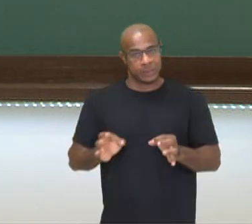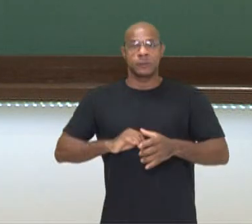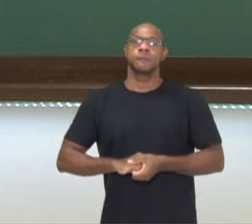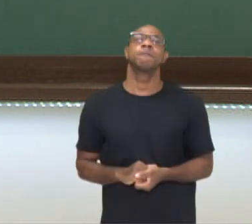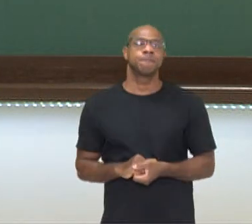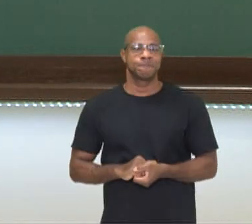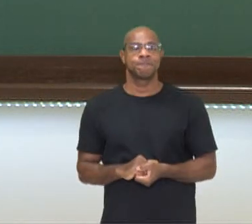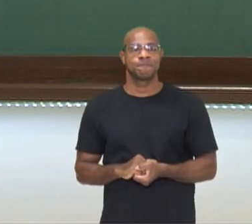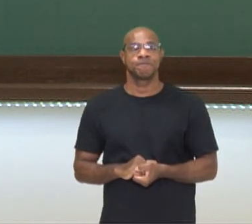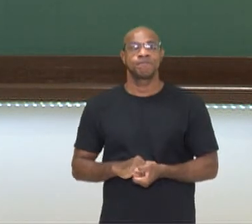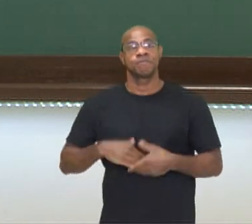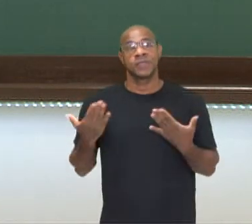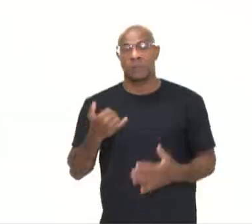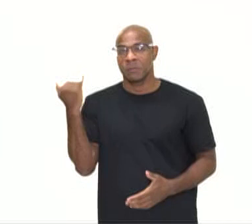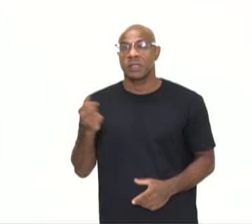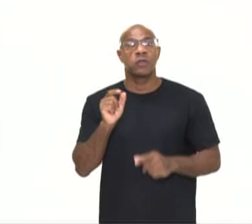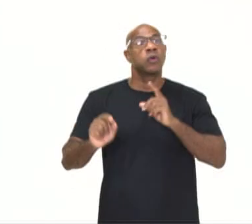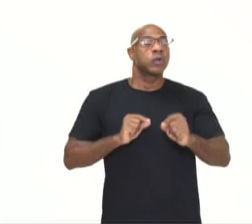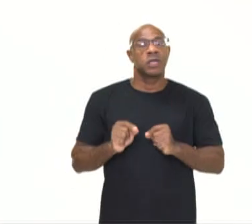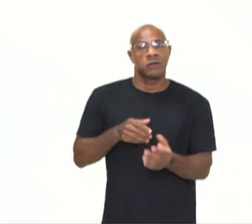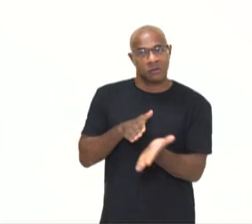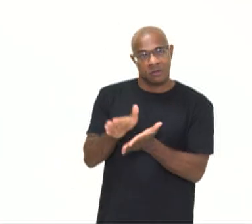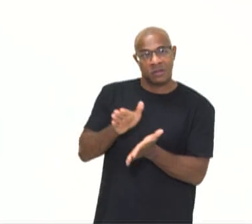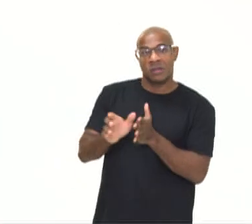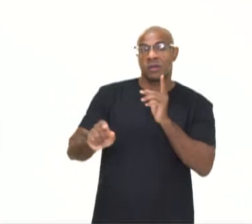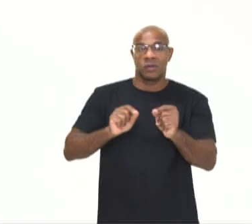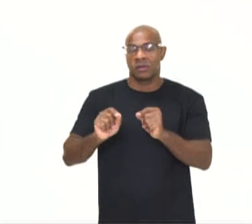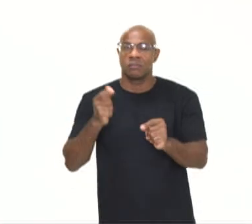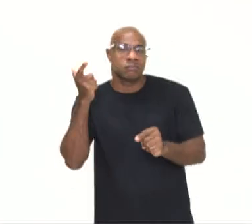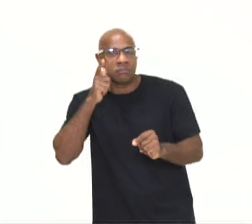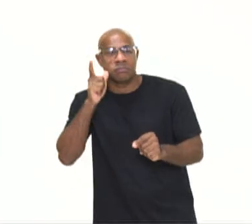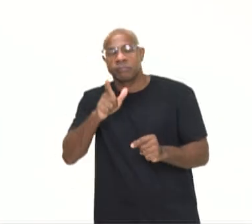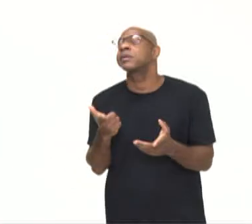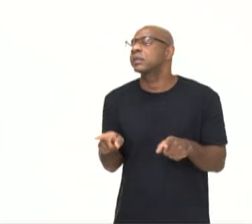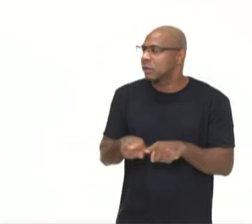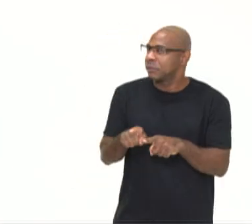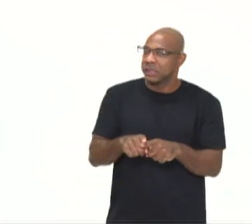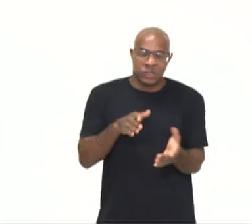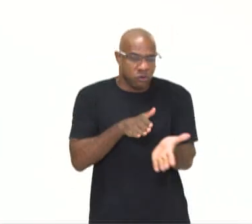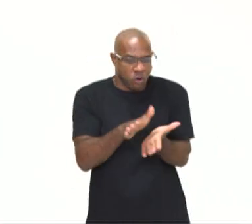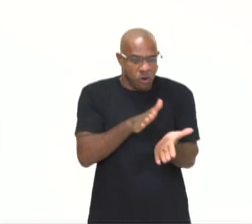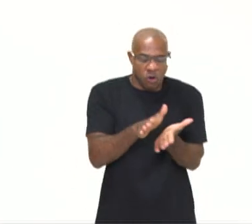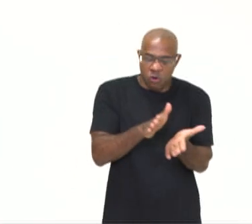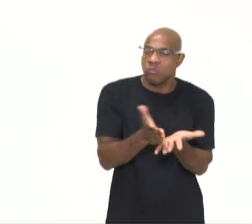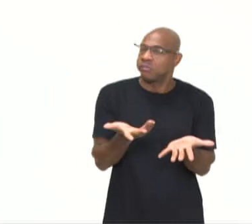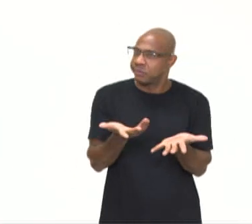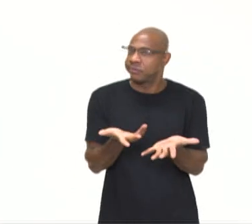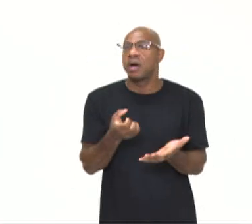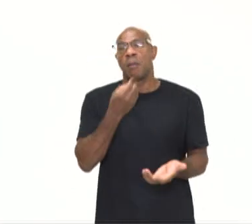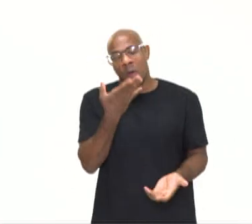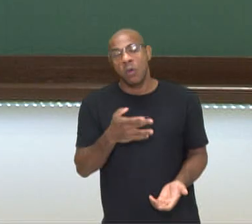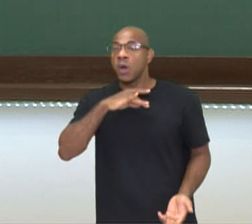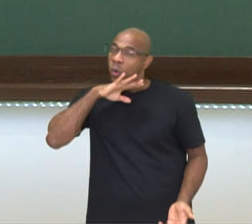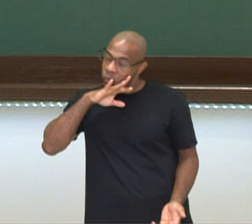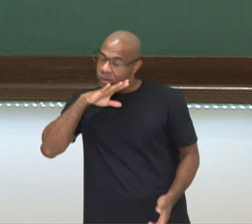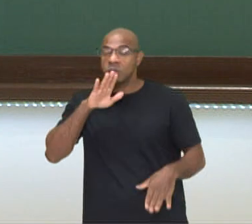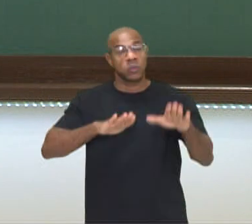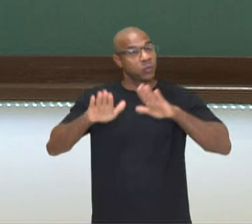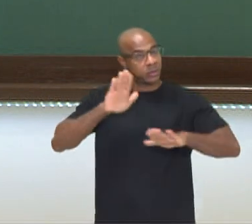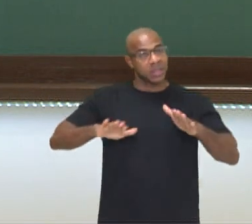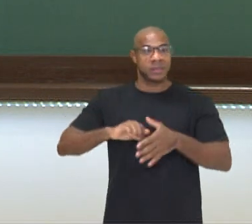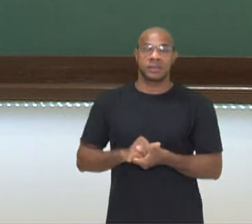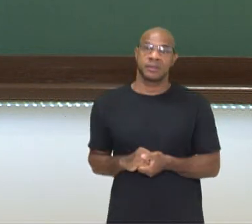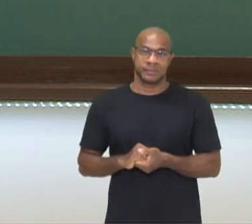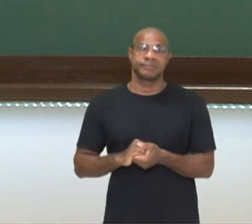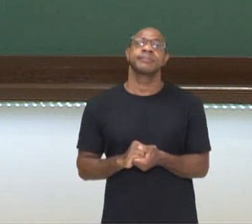certo? Importante saber que o consumo traz consigo as consequências positivas e negativas, tá?